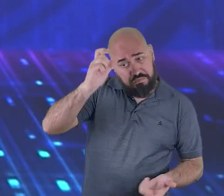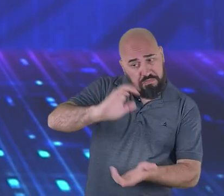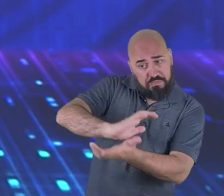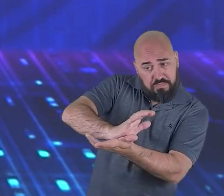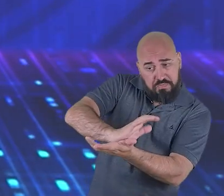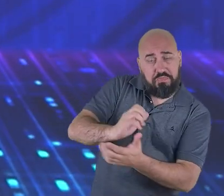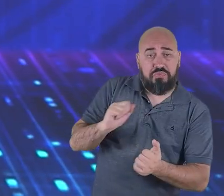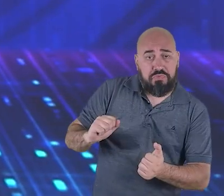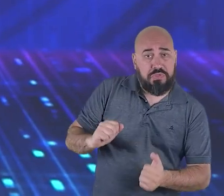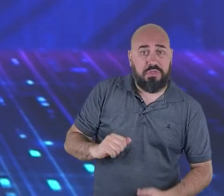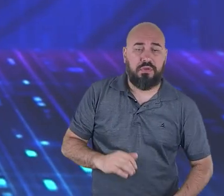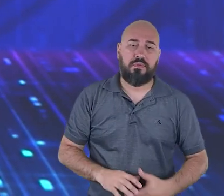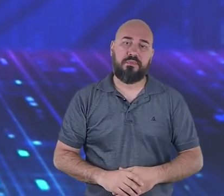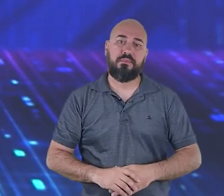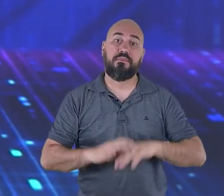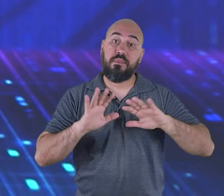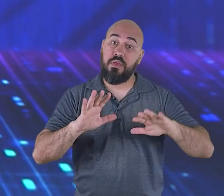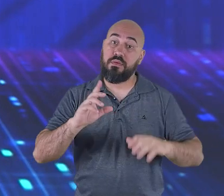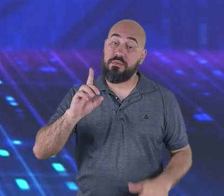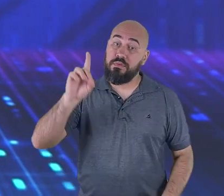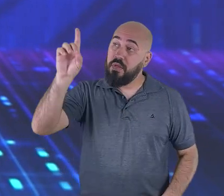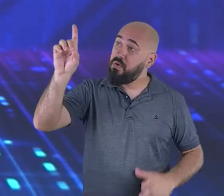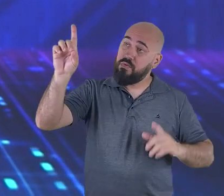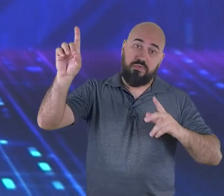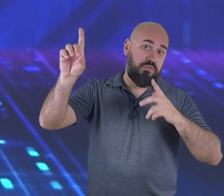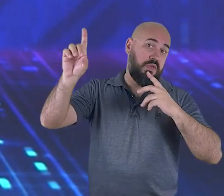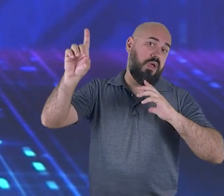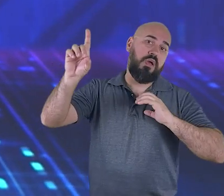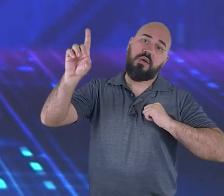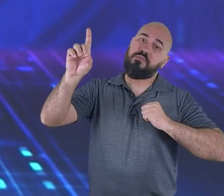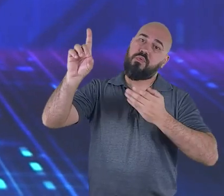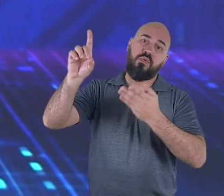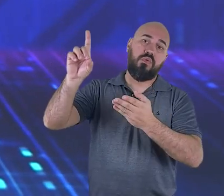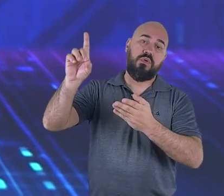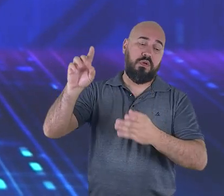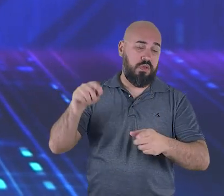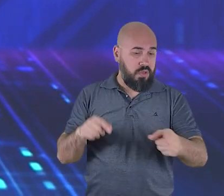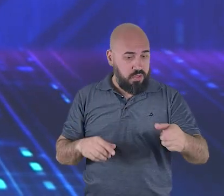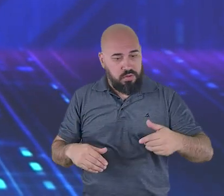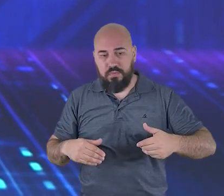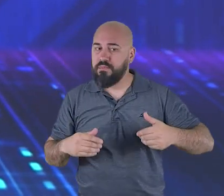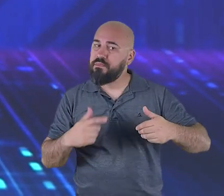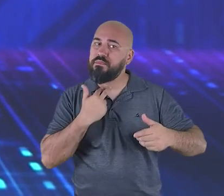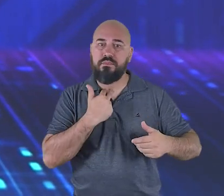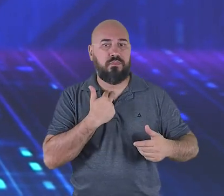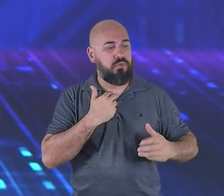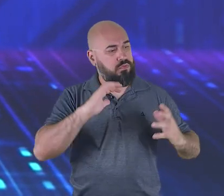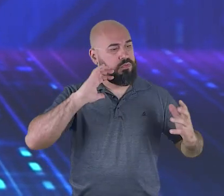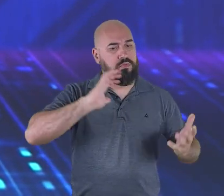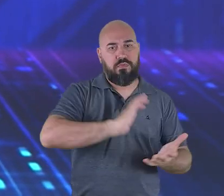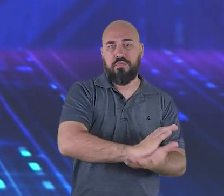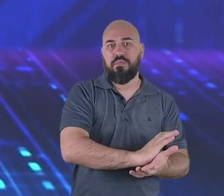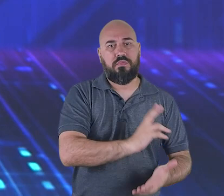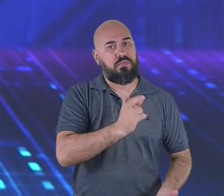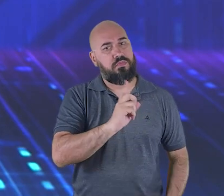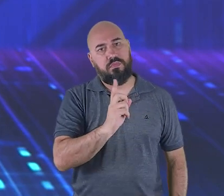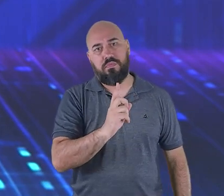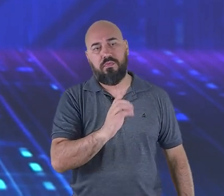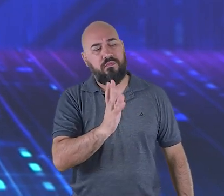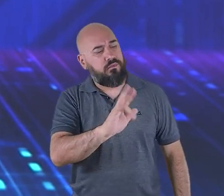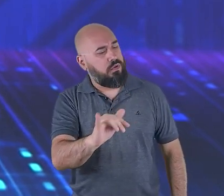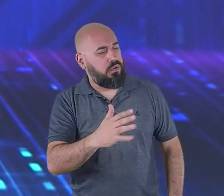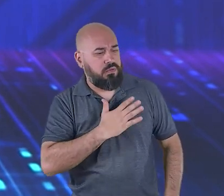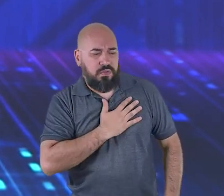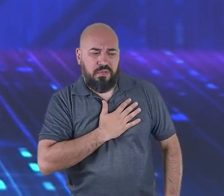ter tempo para mostrar suas verdadeiras intenções e a natureza do seu movimento de rebelião. E